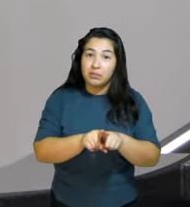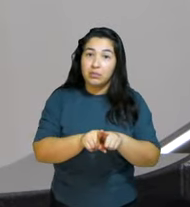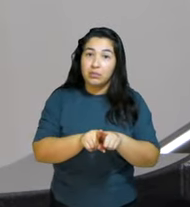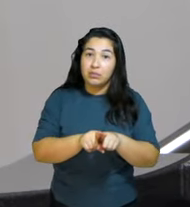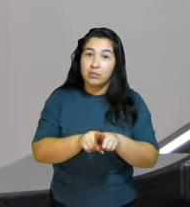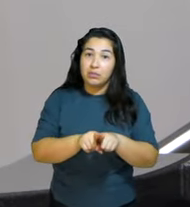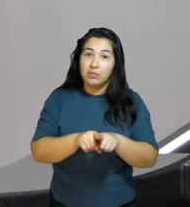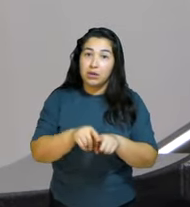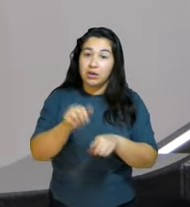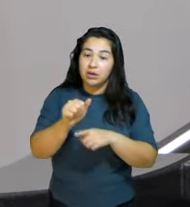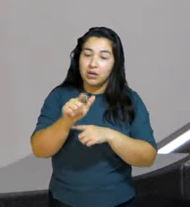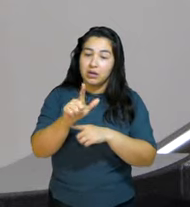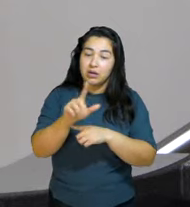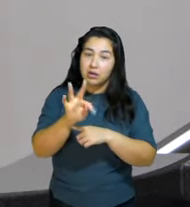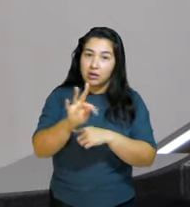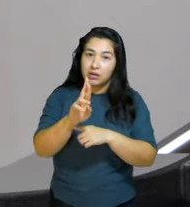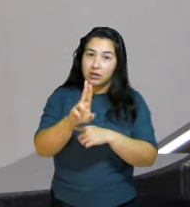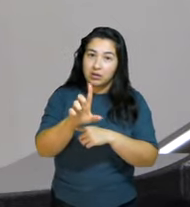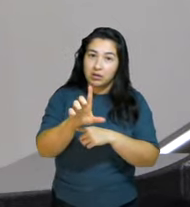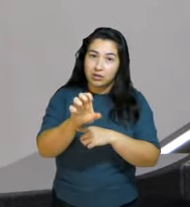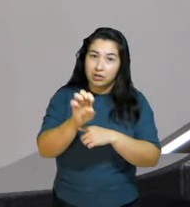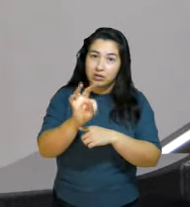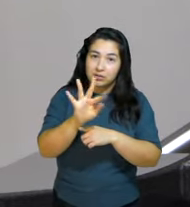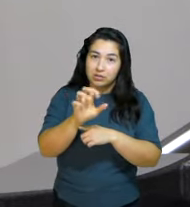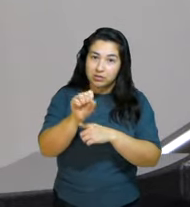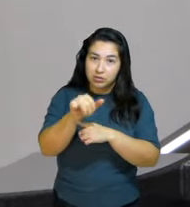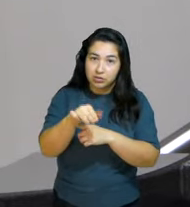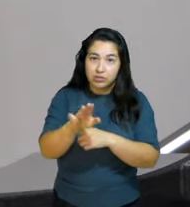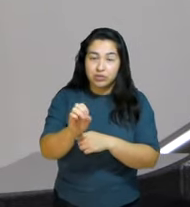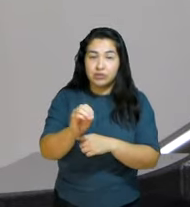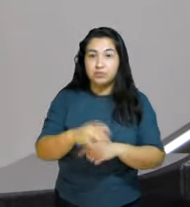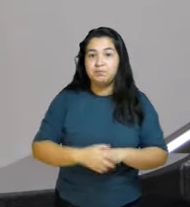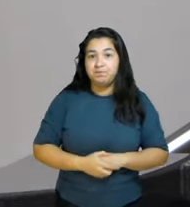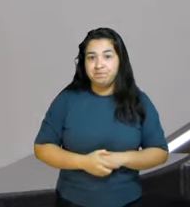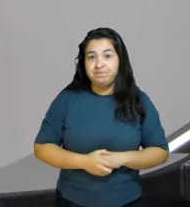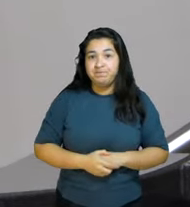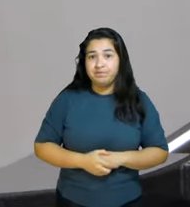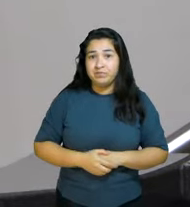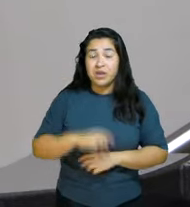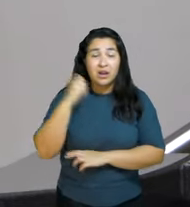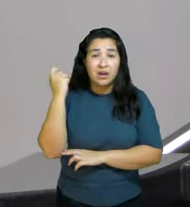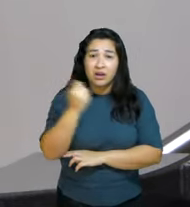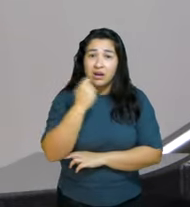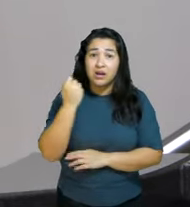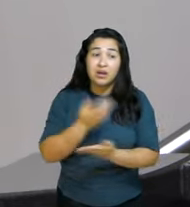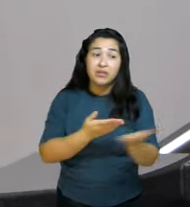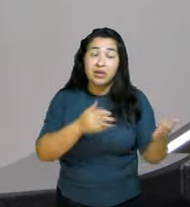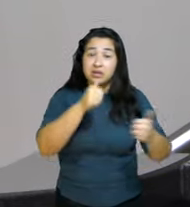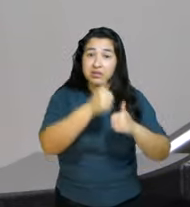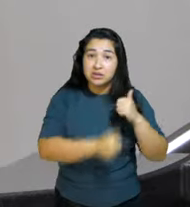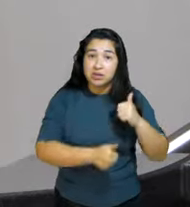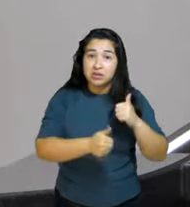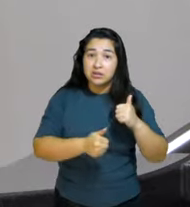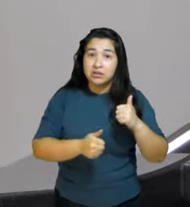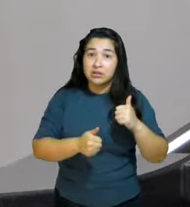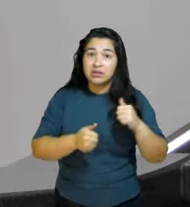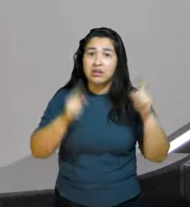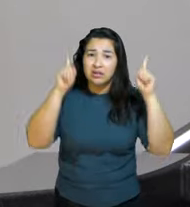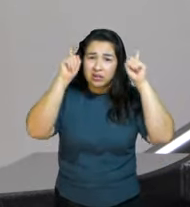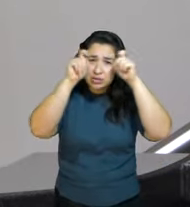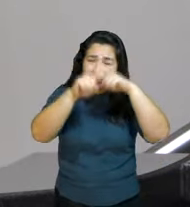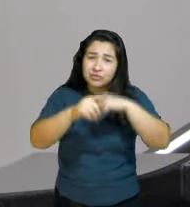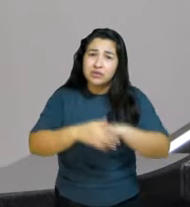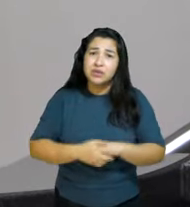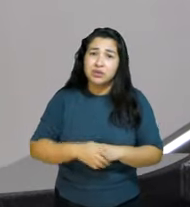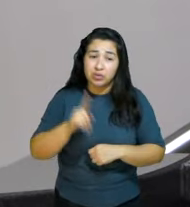políticos gravíssimos que afetam a continuidade e o início da carreira dos nossos atletas em Santa Catarina. A gente precisa lembrar que são